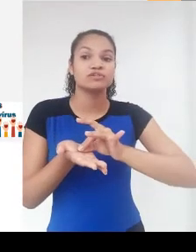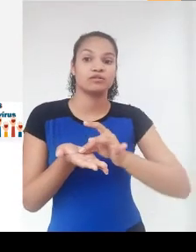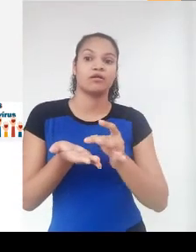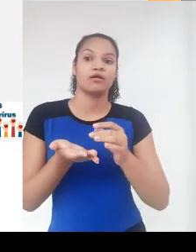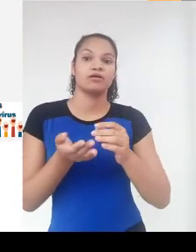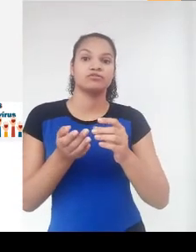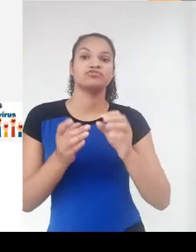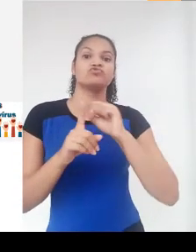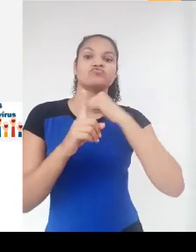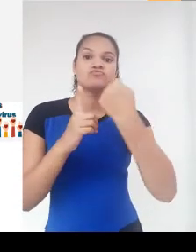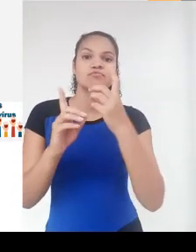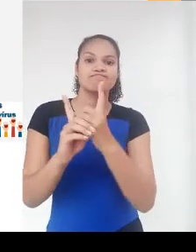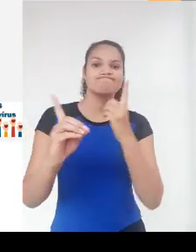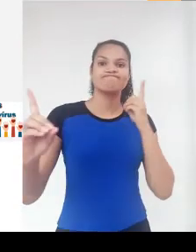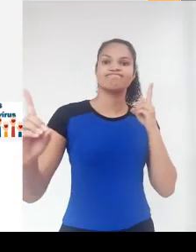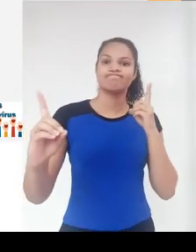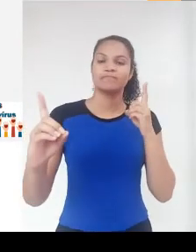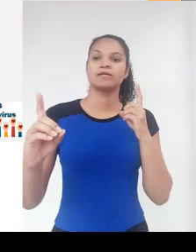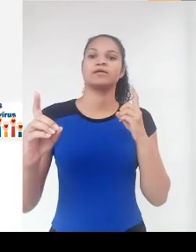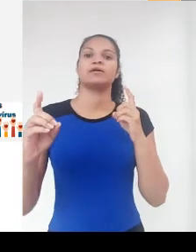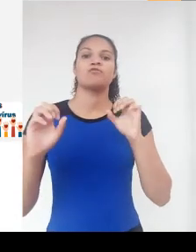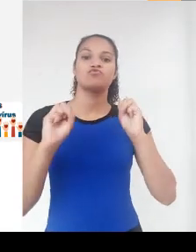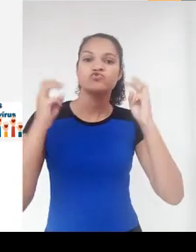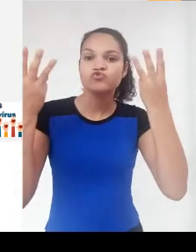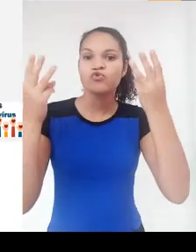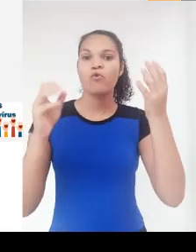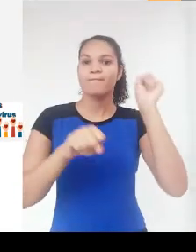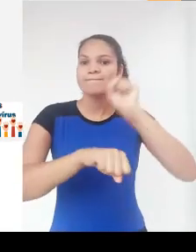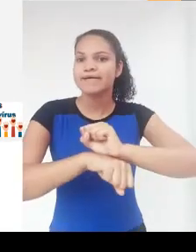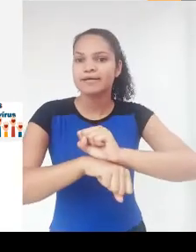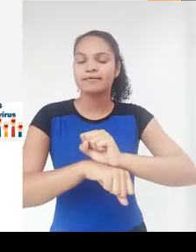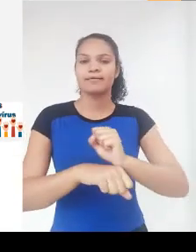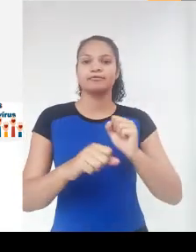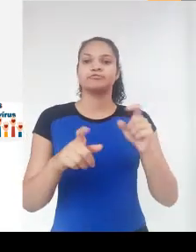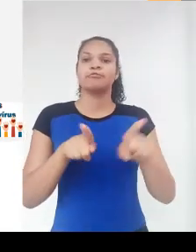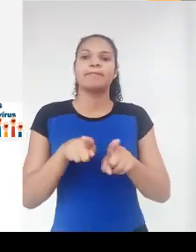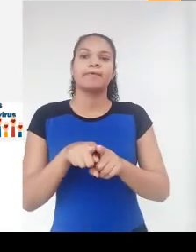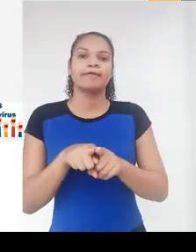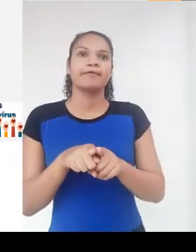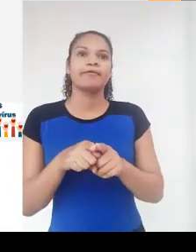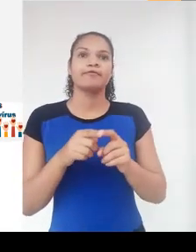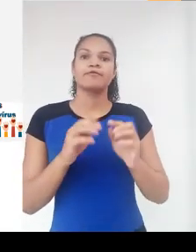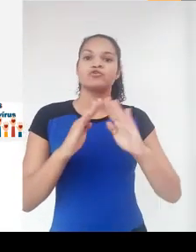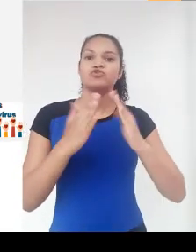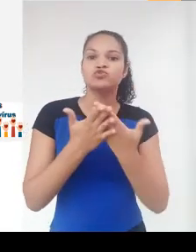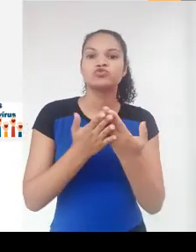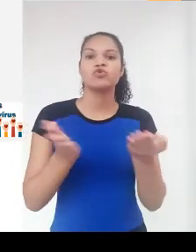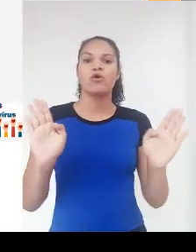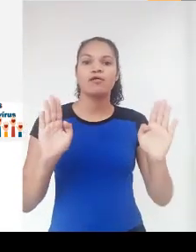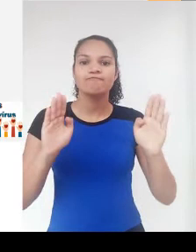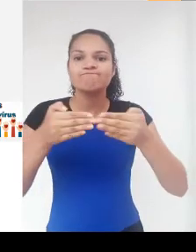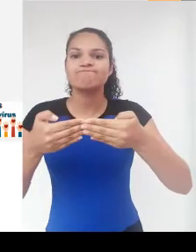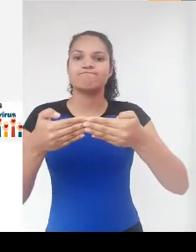o distanciamento social, quando os eventos foram banidos, quando foi propagada a ideia de fechar as escolas. Isso nós